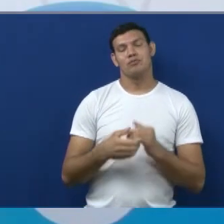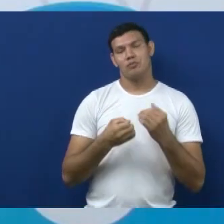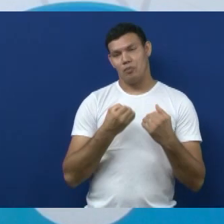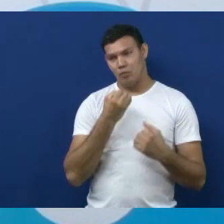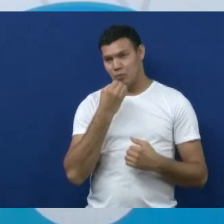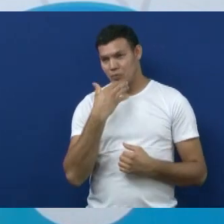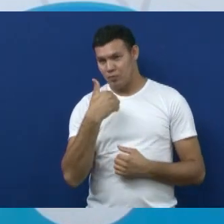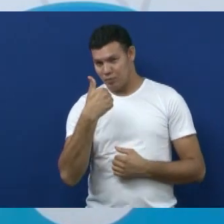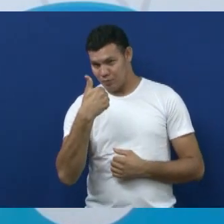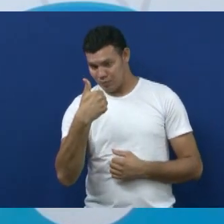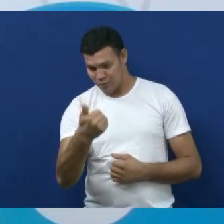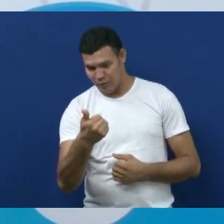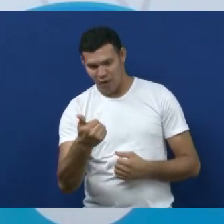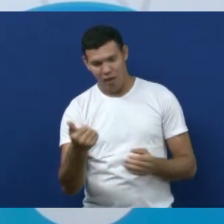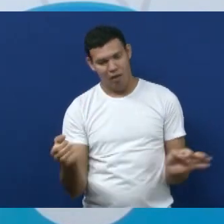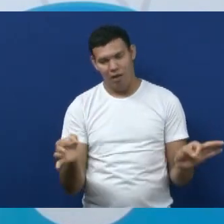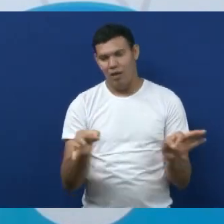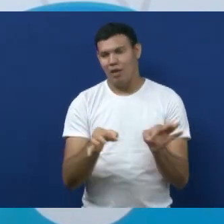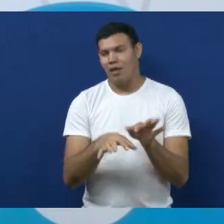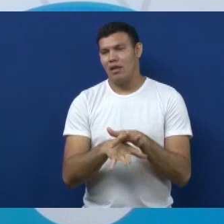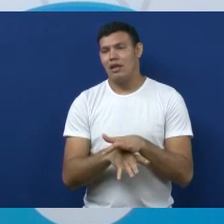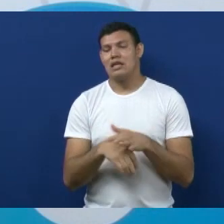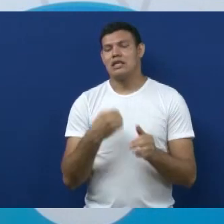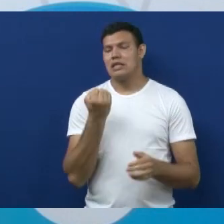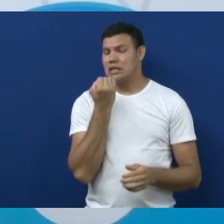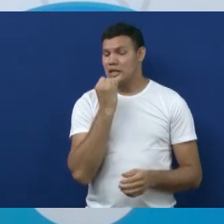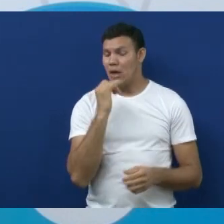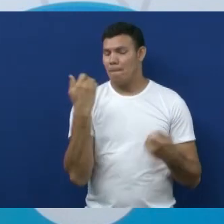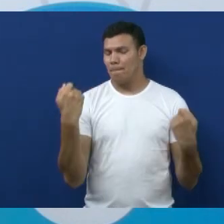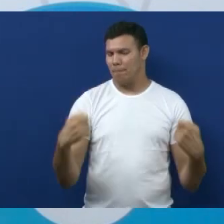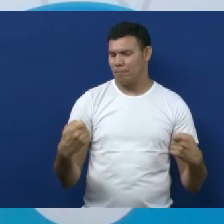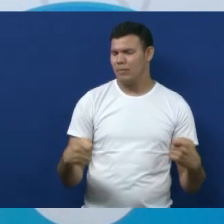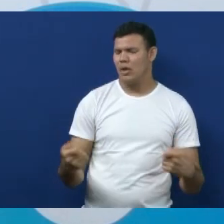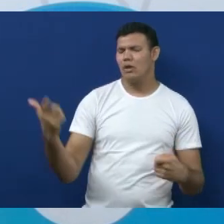gostado. Retornem ao material todas as vezes que necessário, como eu disse, vai estar